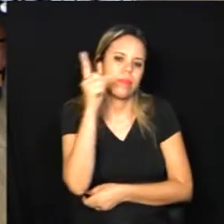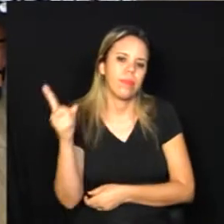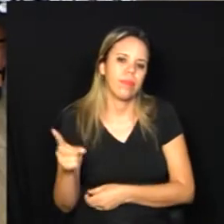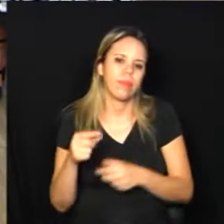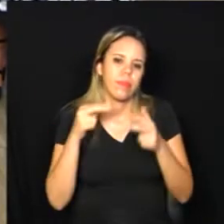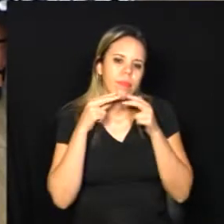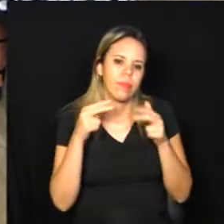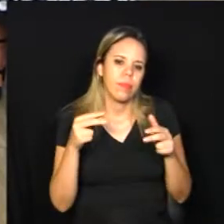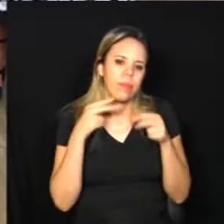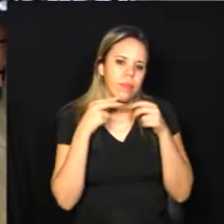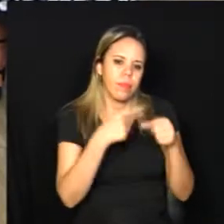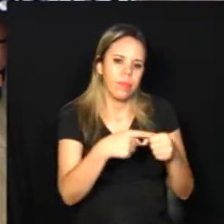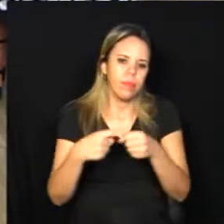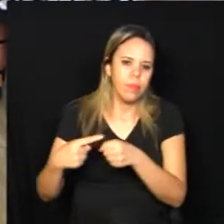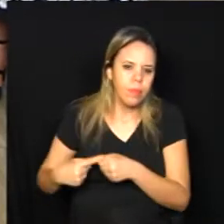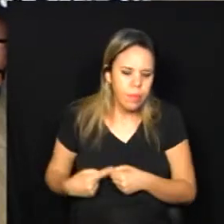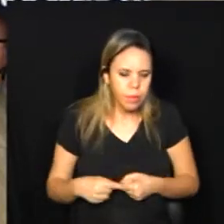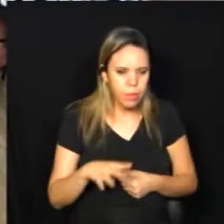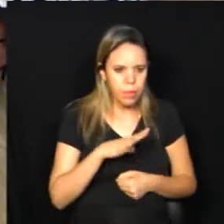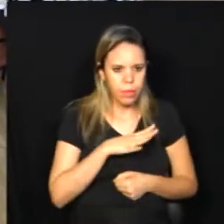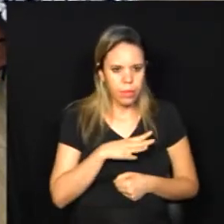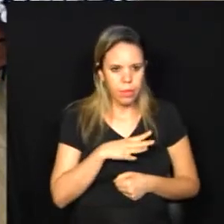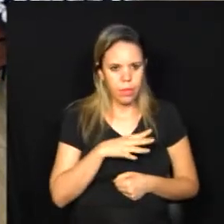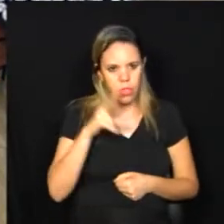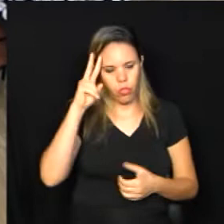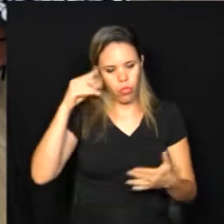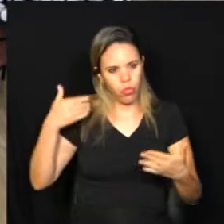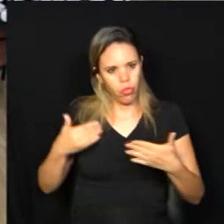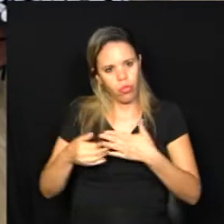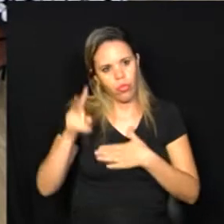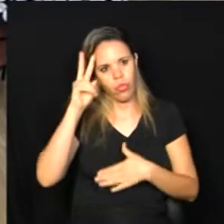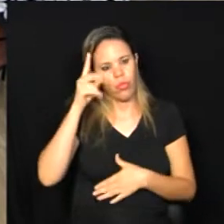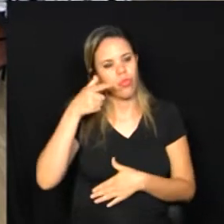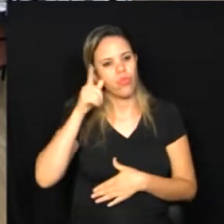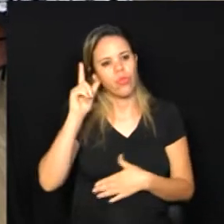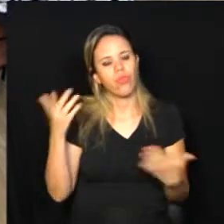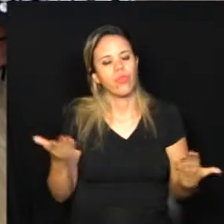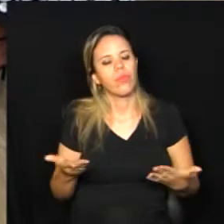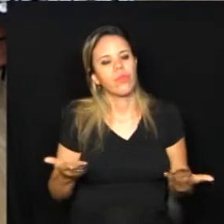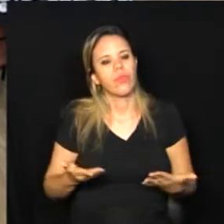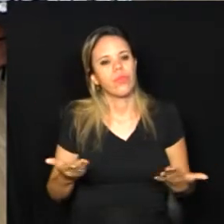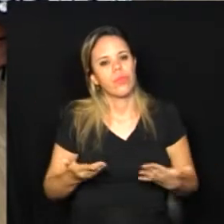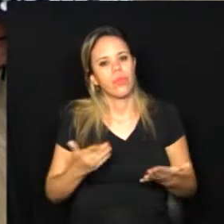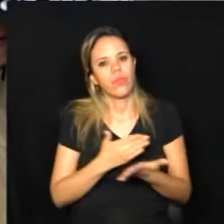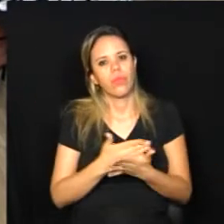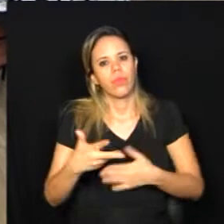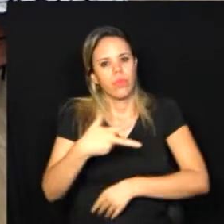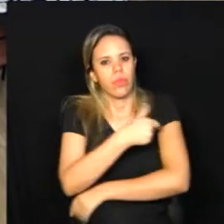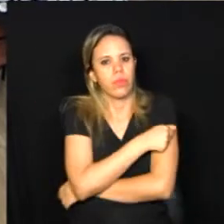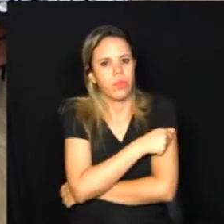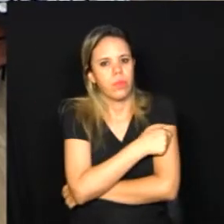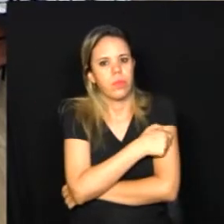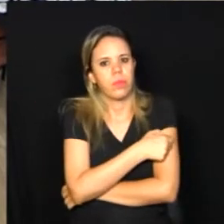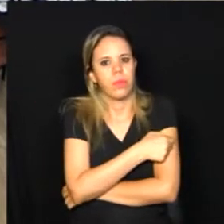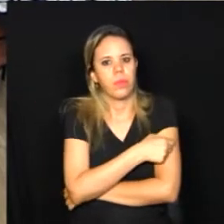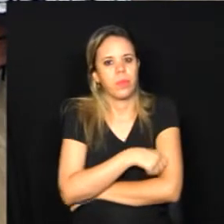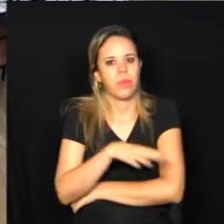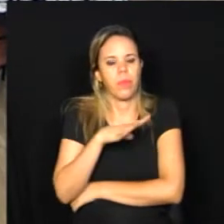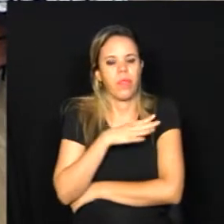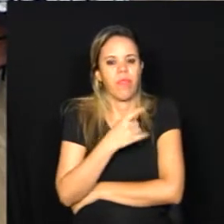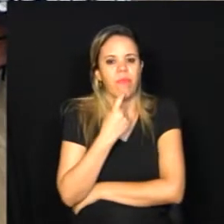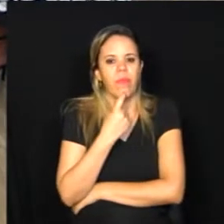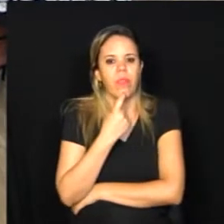as notícias da metrópole, de histórico ontem, de histórico hoje, com o começo da vacinação na cidade